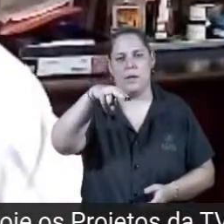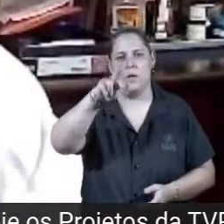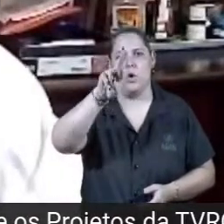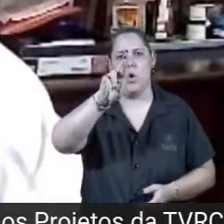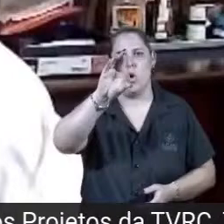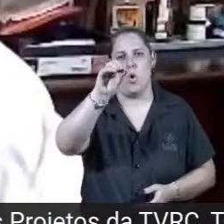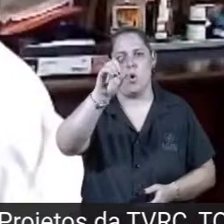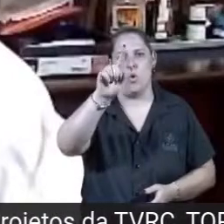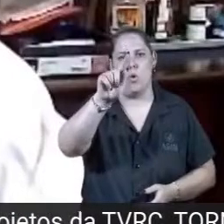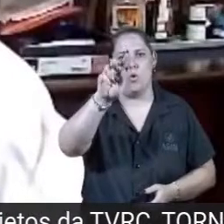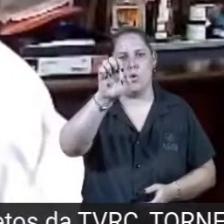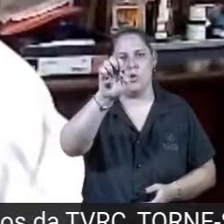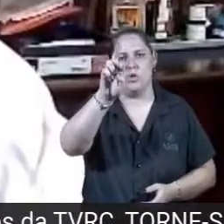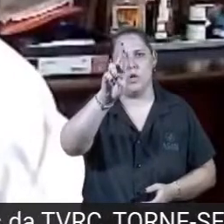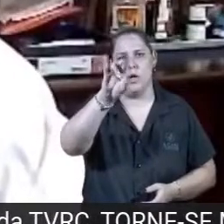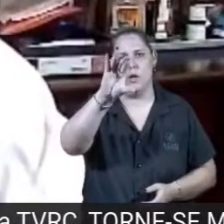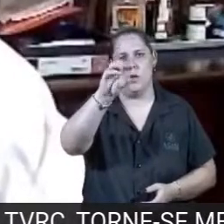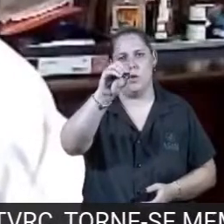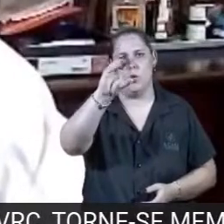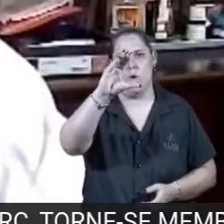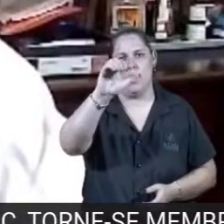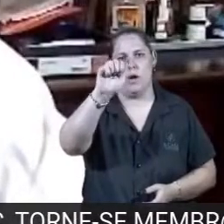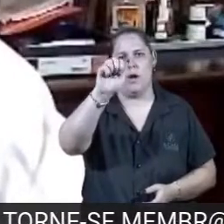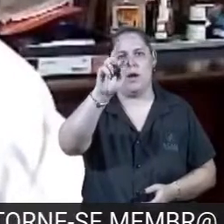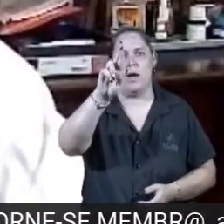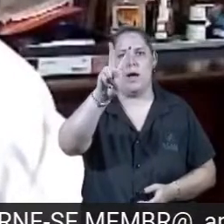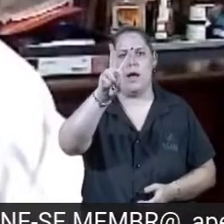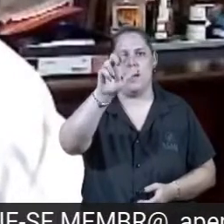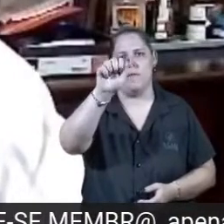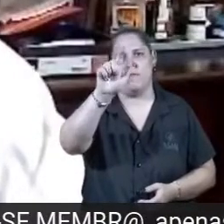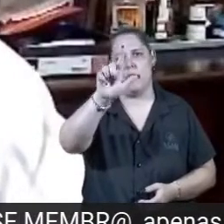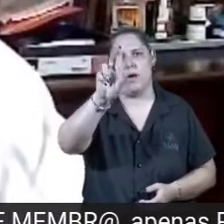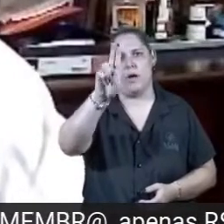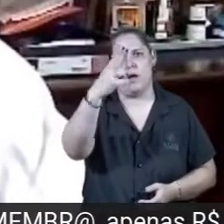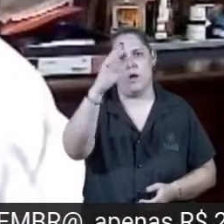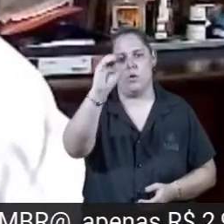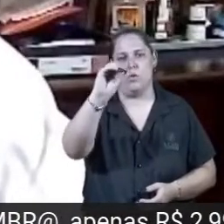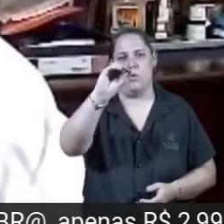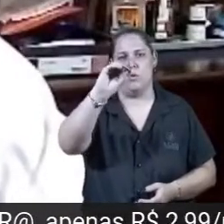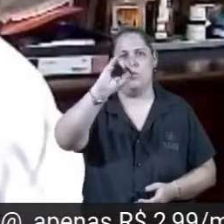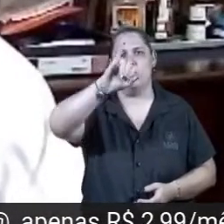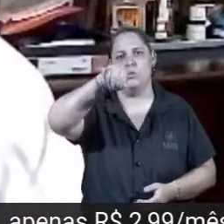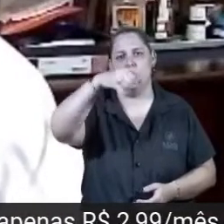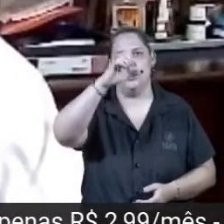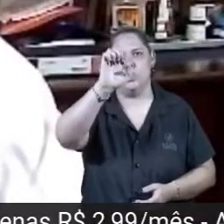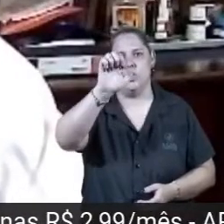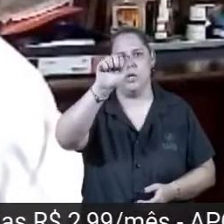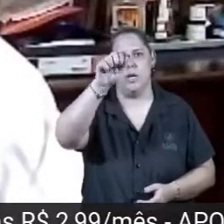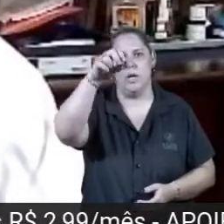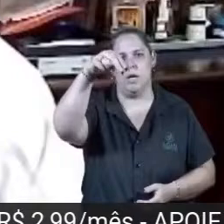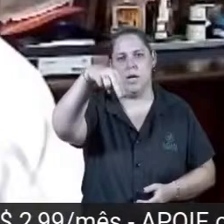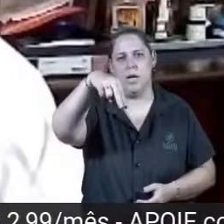Carvalho, o senador companheiro Jean Paul e